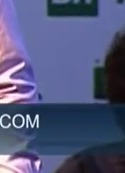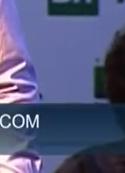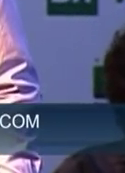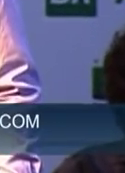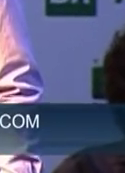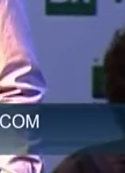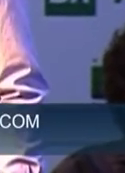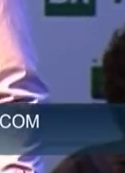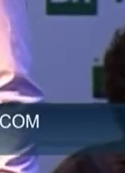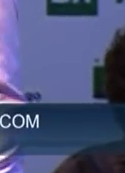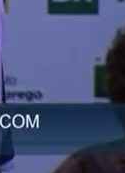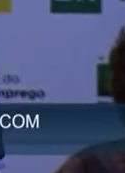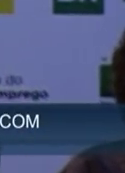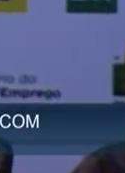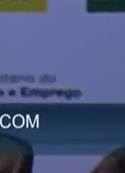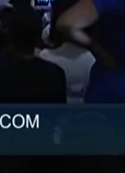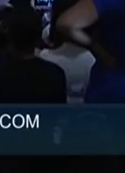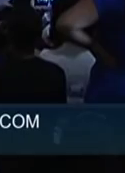aproveitaria.